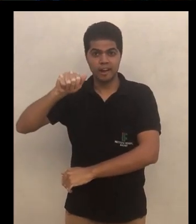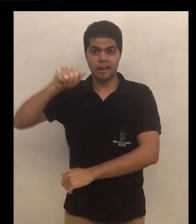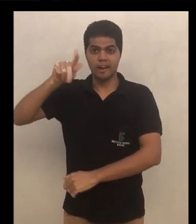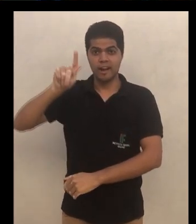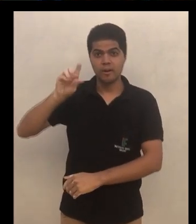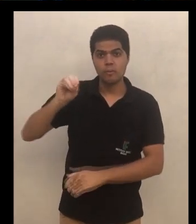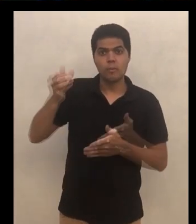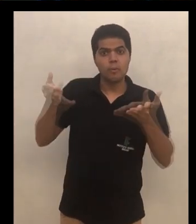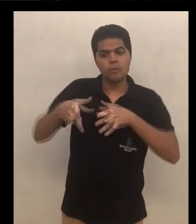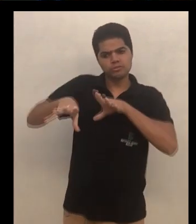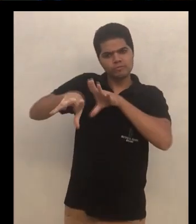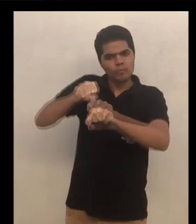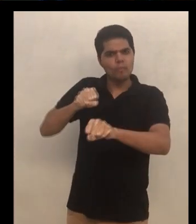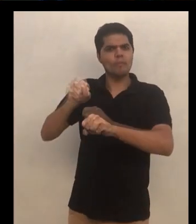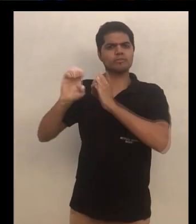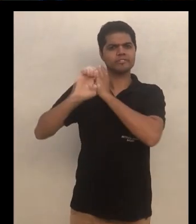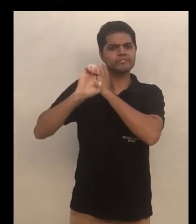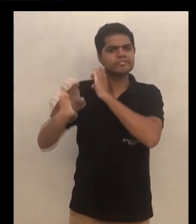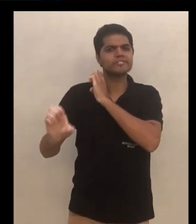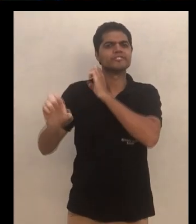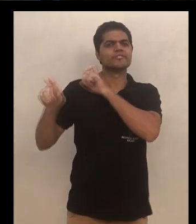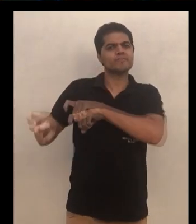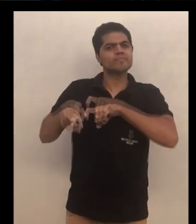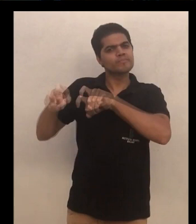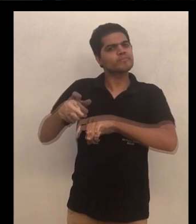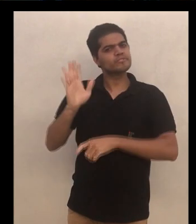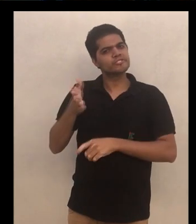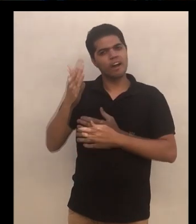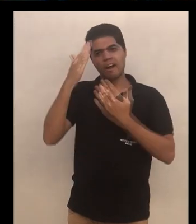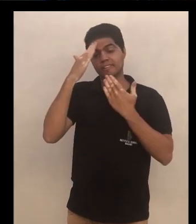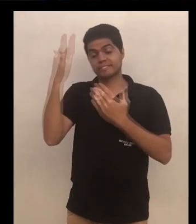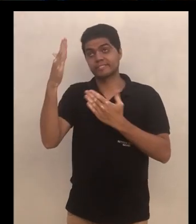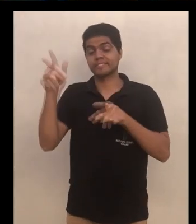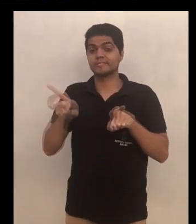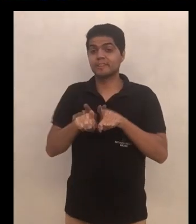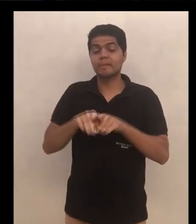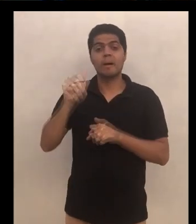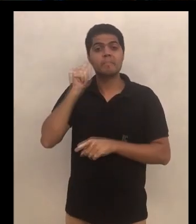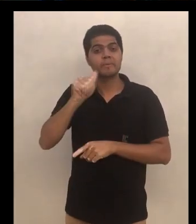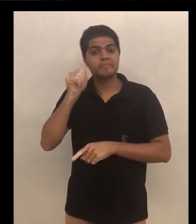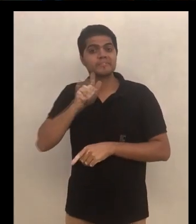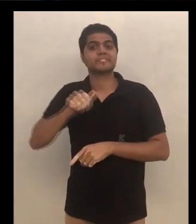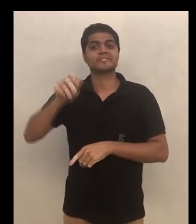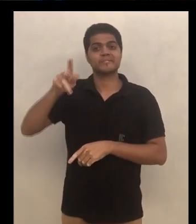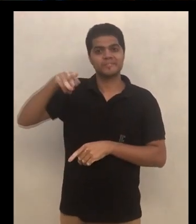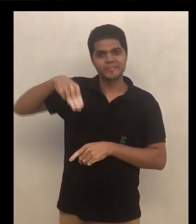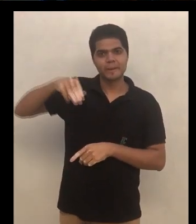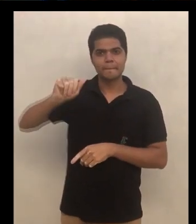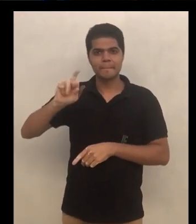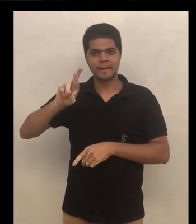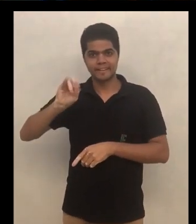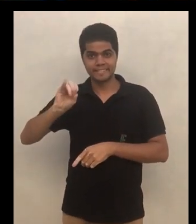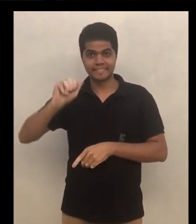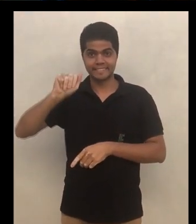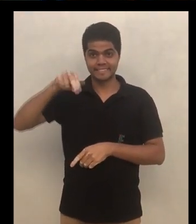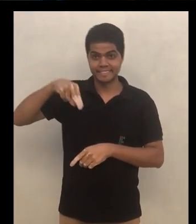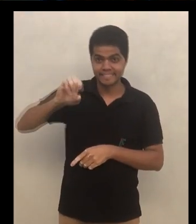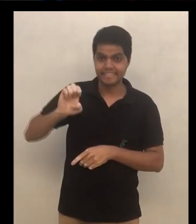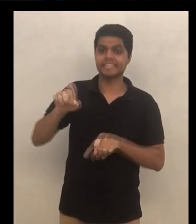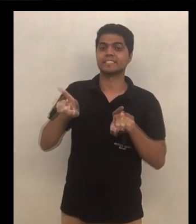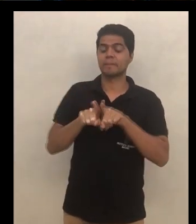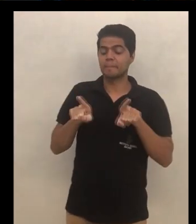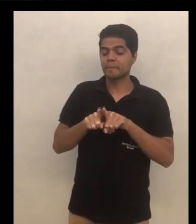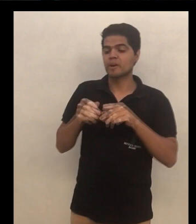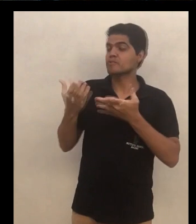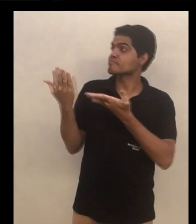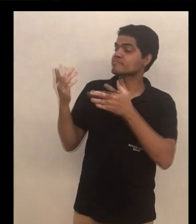engenheiro agrônomo, já formou, graças a Deus, com a professora Mariana e o professor Alex. Essa foto foi tirada às 17h30,